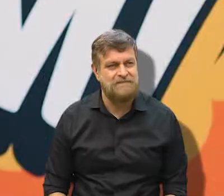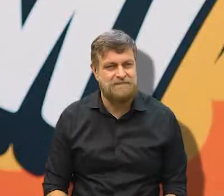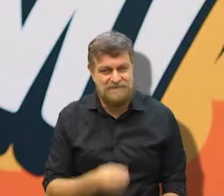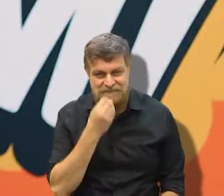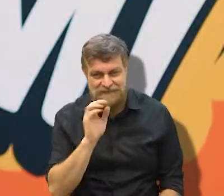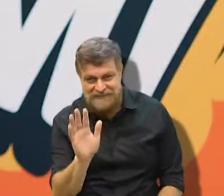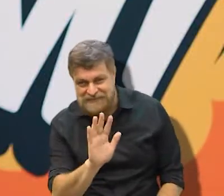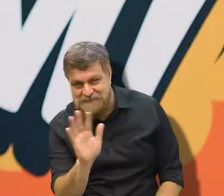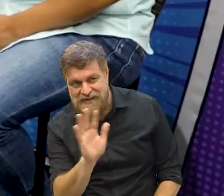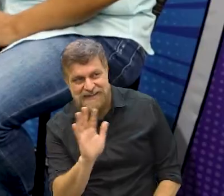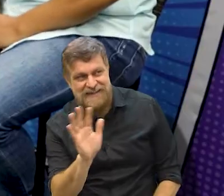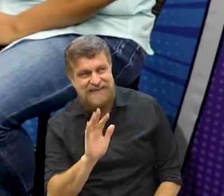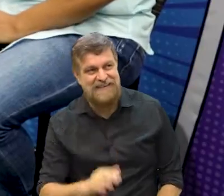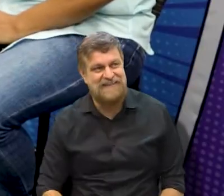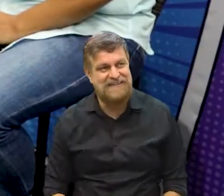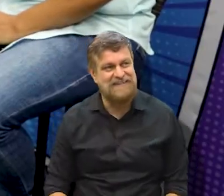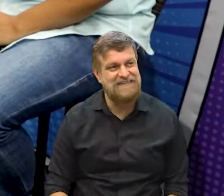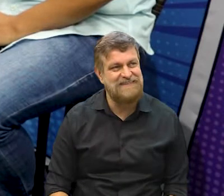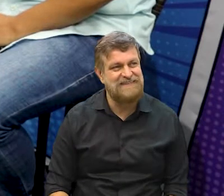Tudo bem?